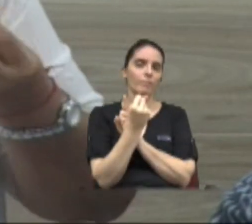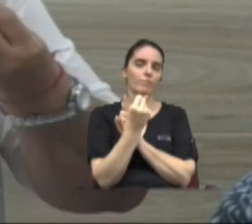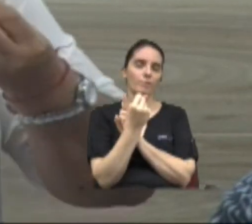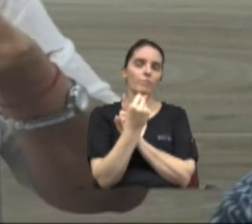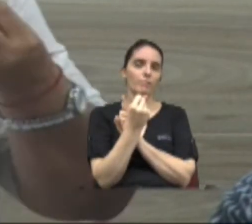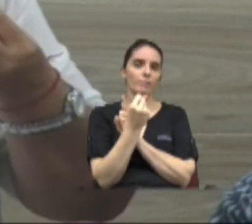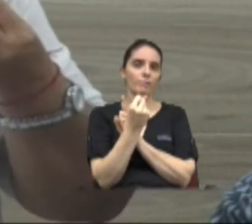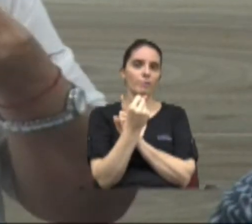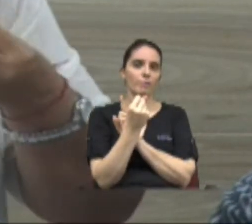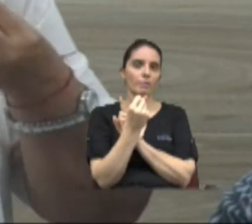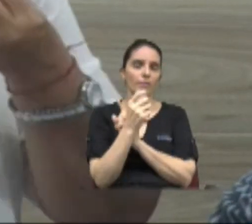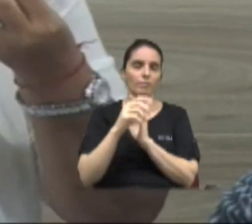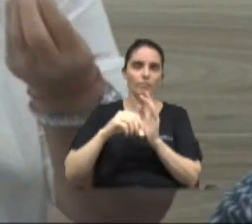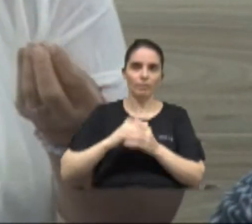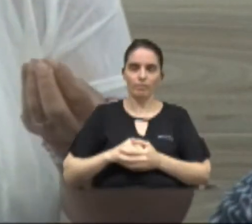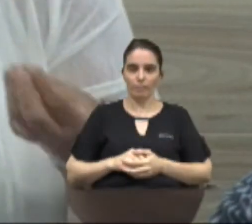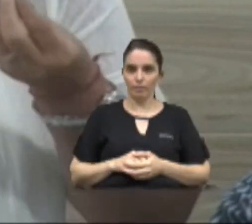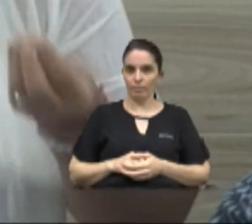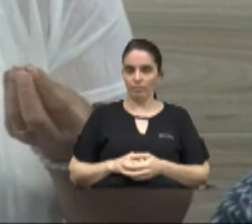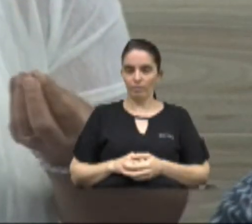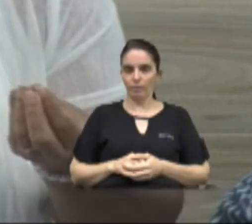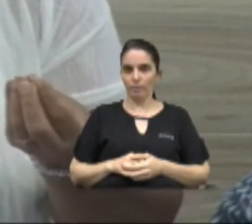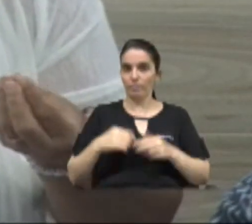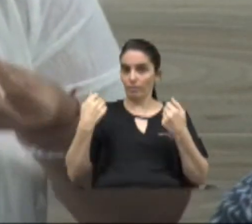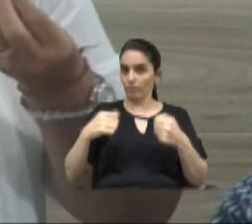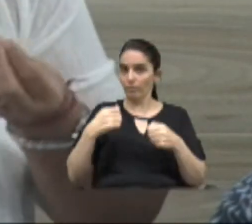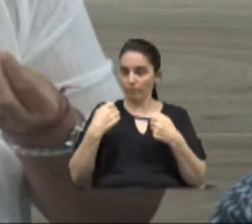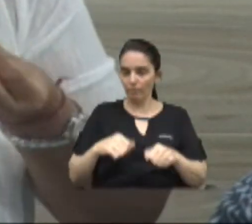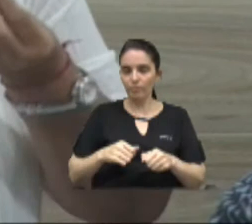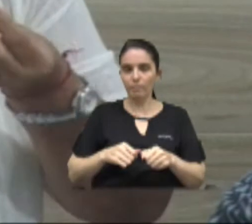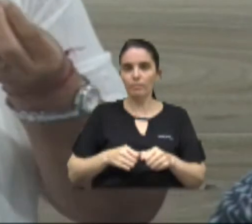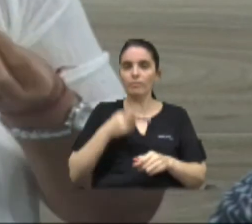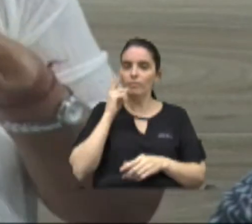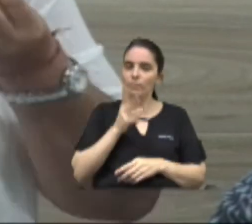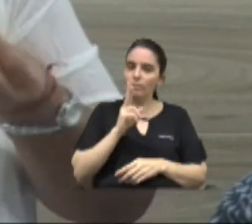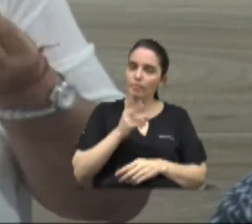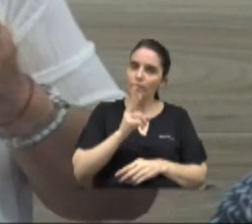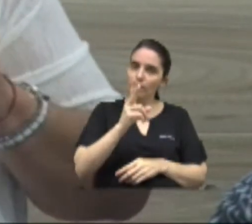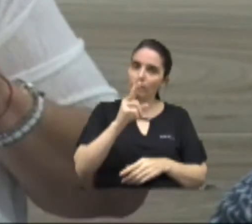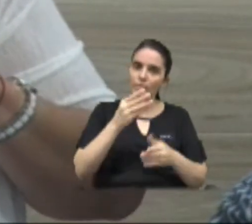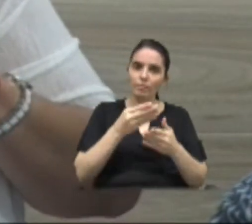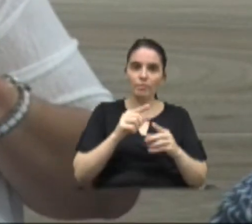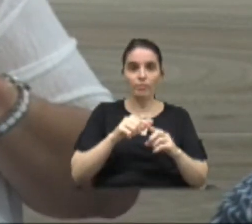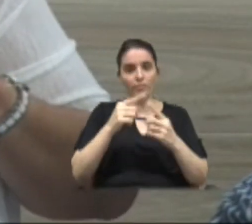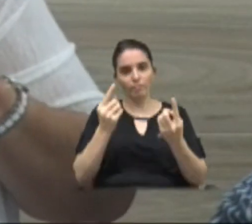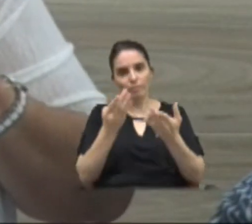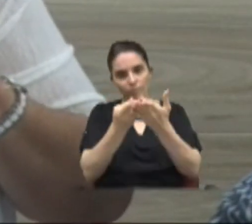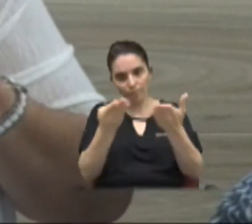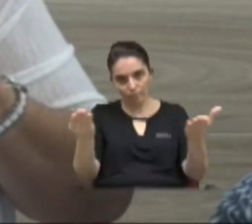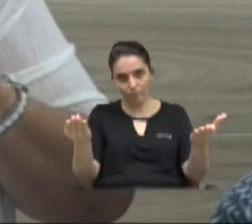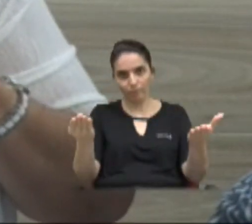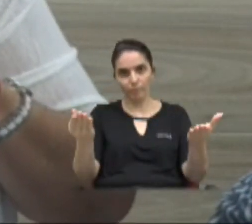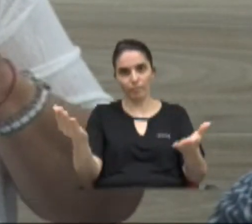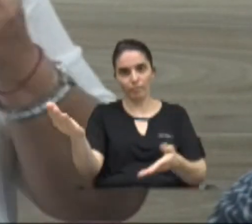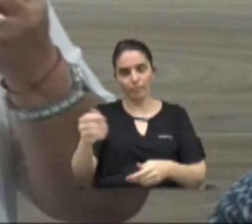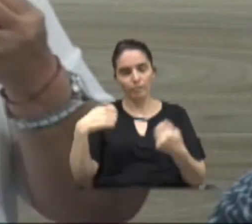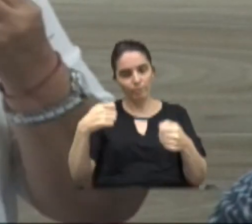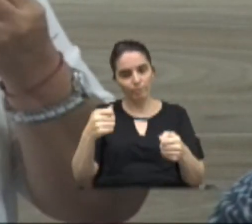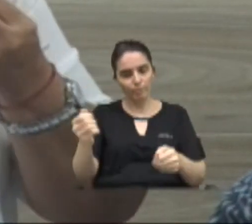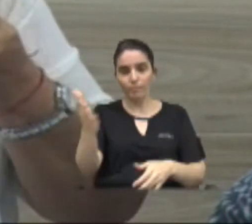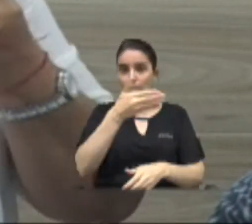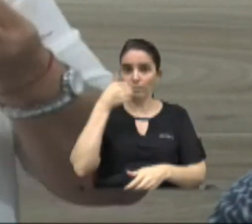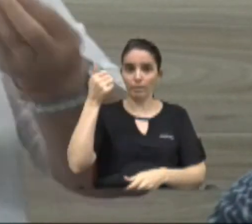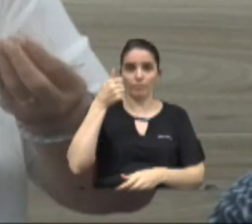que é o que a gente deveria manter, mas que para vocês fosse com mais dignidade. Né? Para